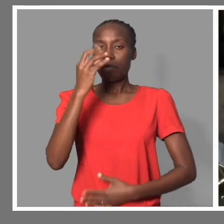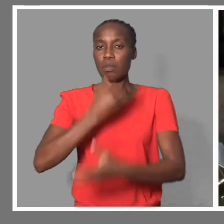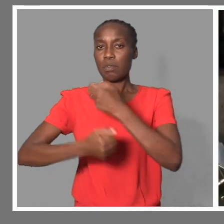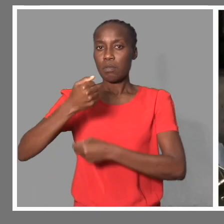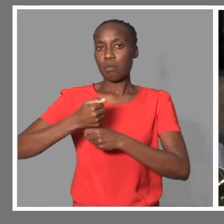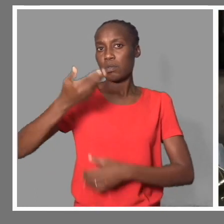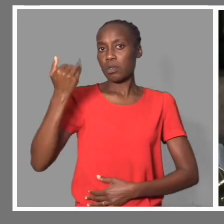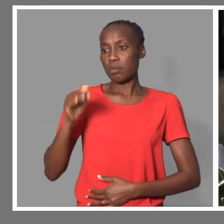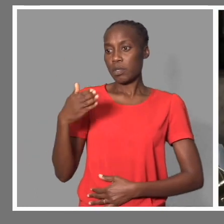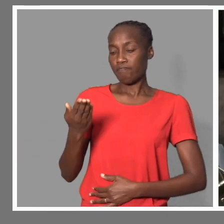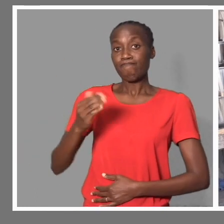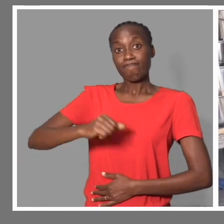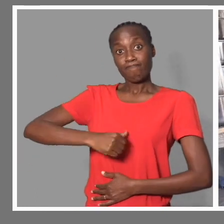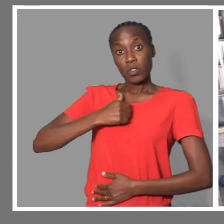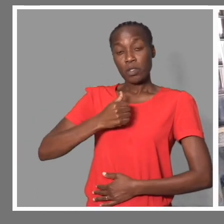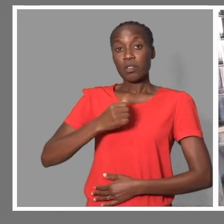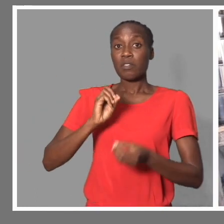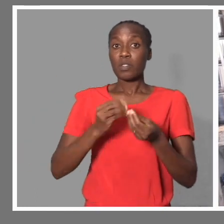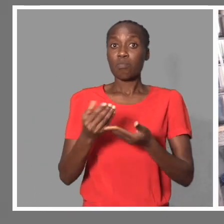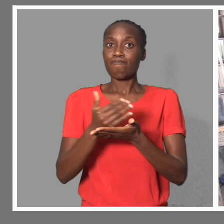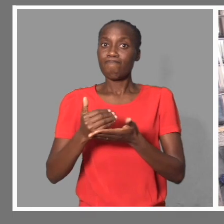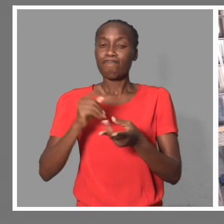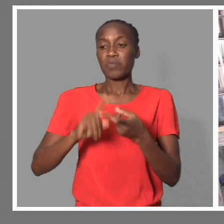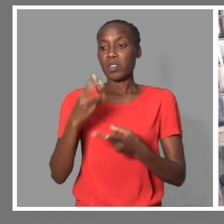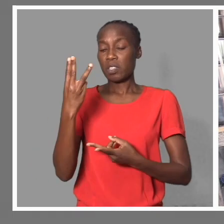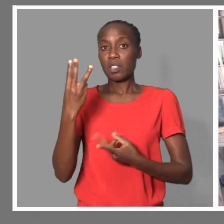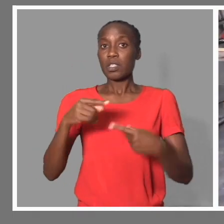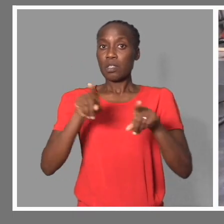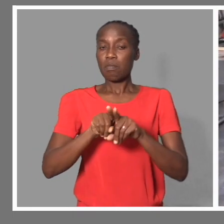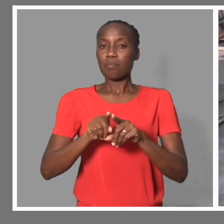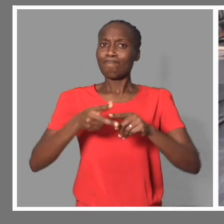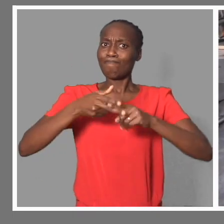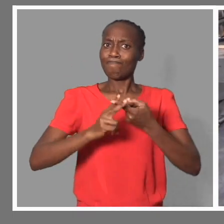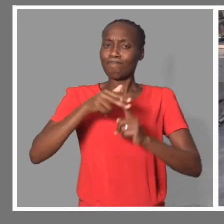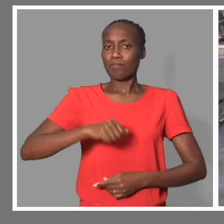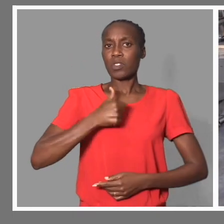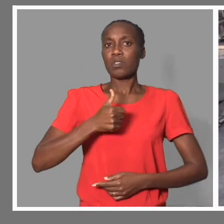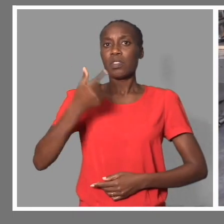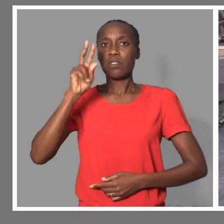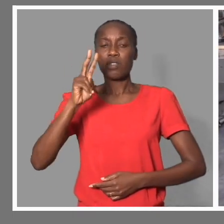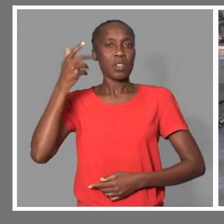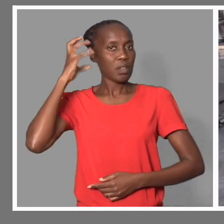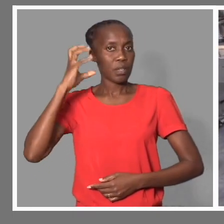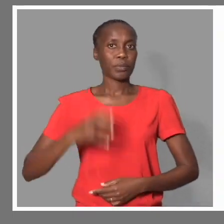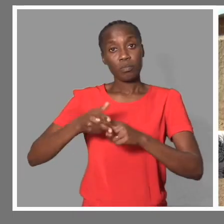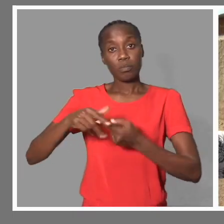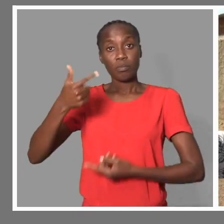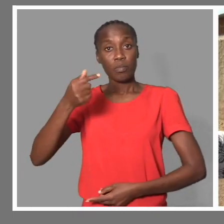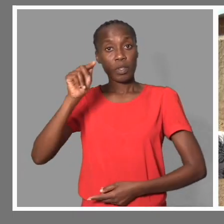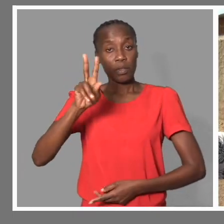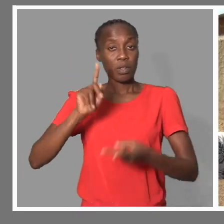pais morreram há mais de beijamos para sustentar assim e os três irmãos repara aparelhos